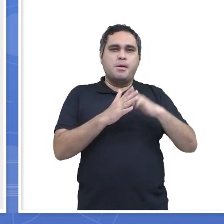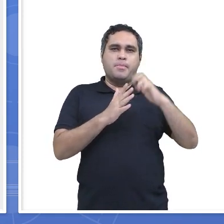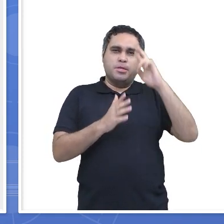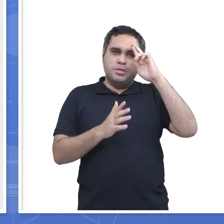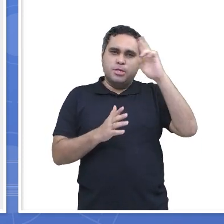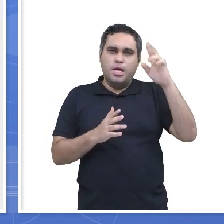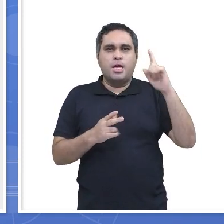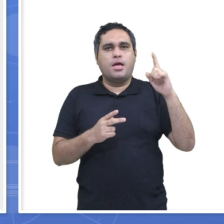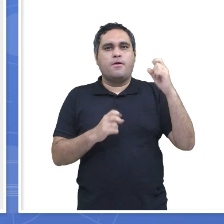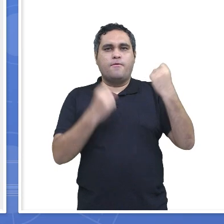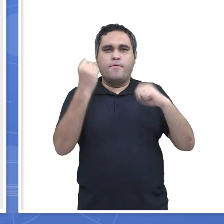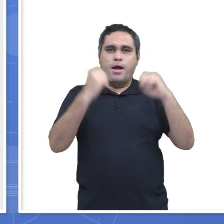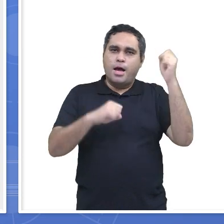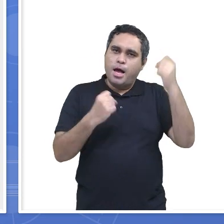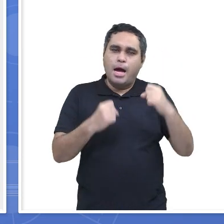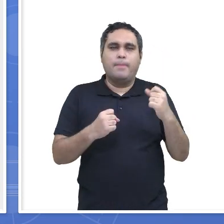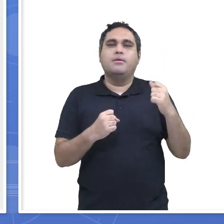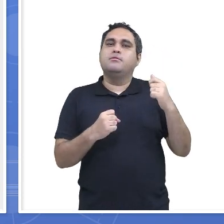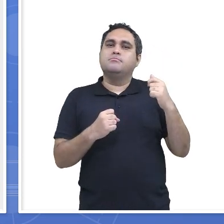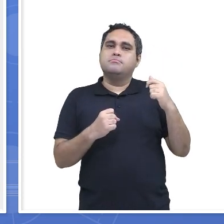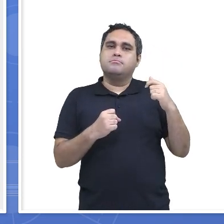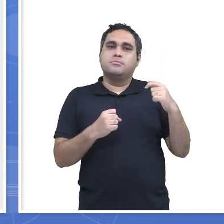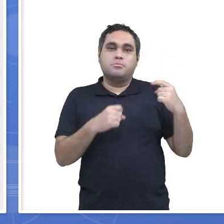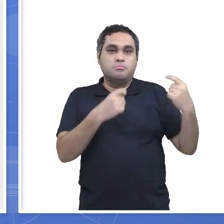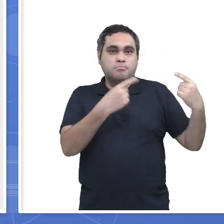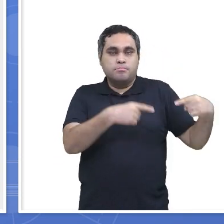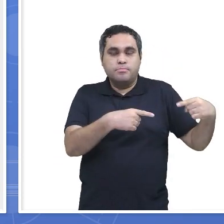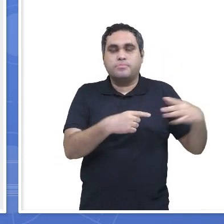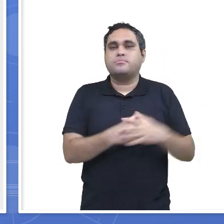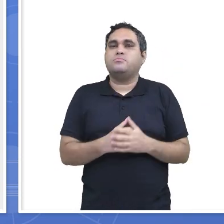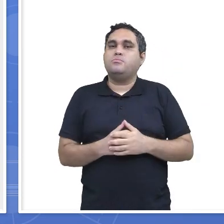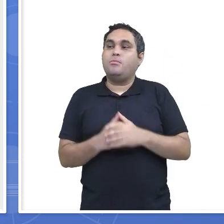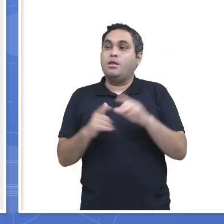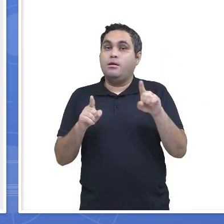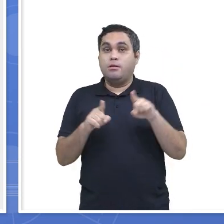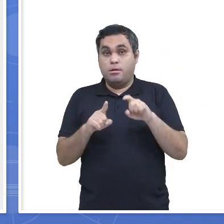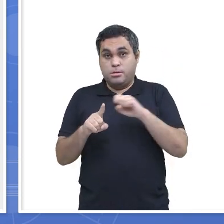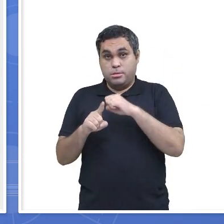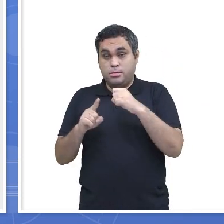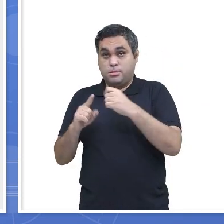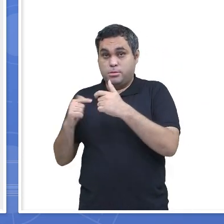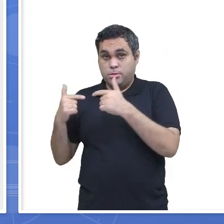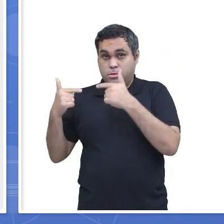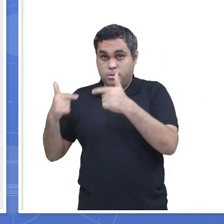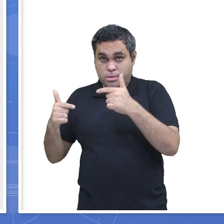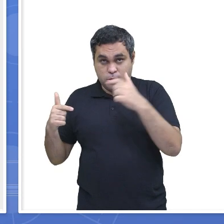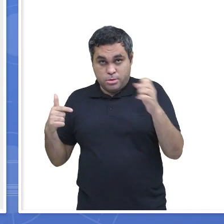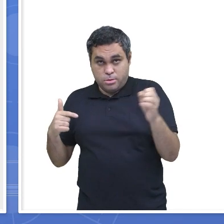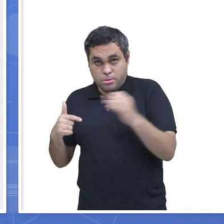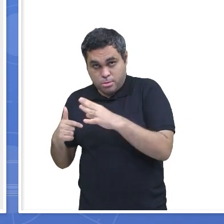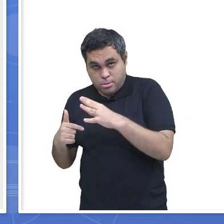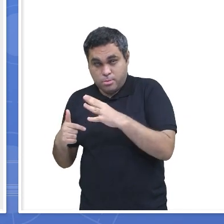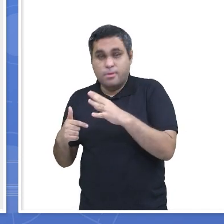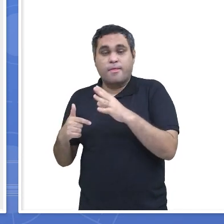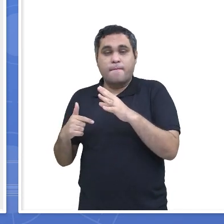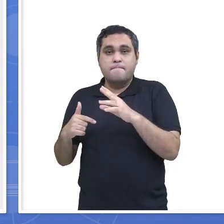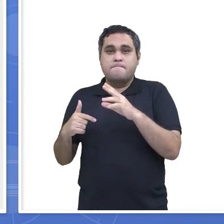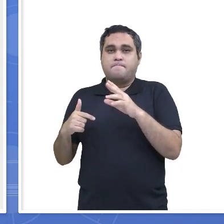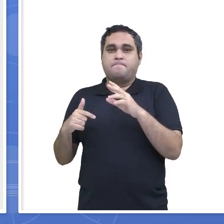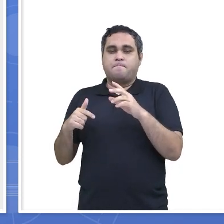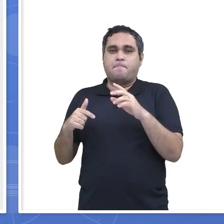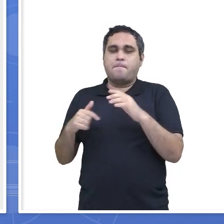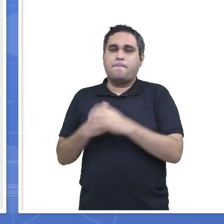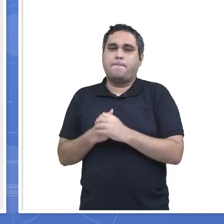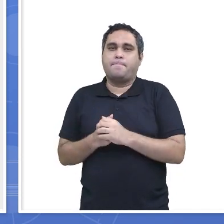das fábricas, E, por outro lado, os movimentos sociais contemporâneos, chamados também de novos